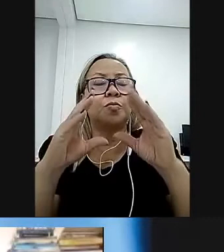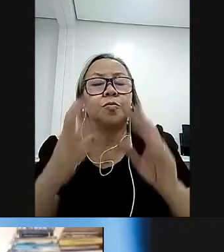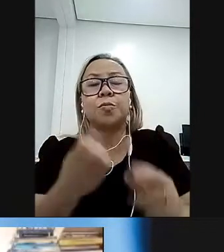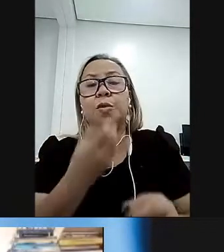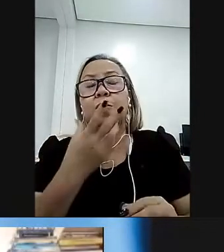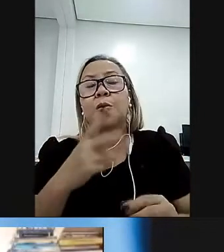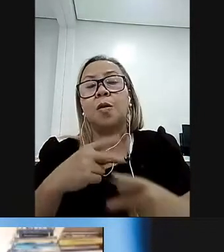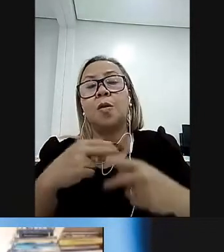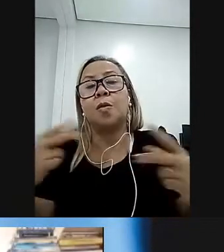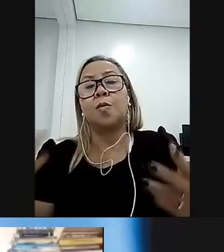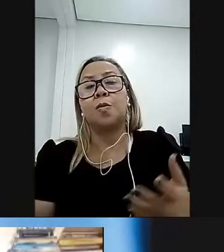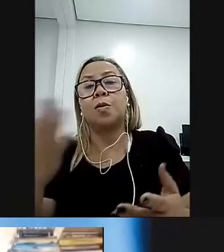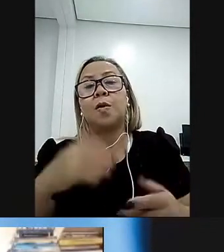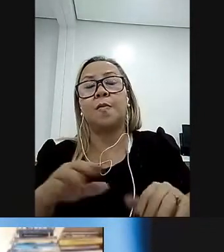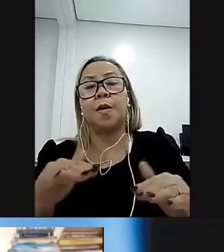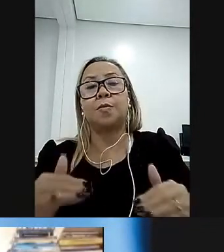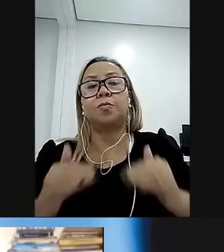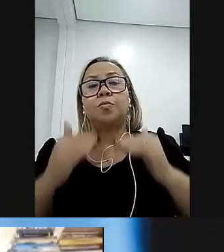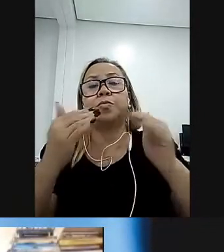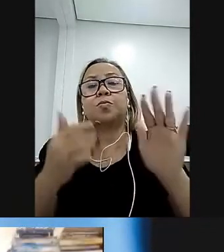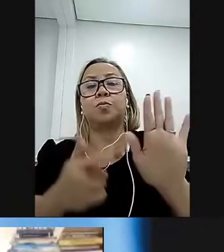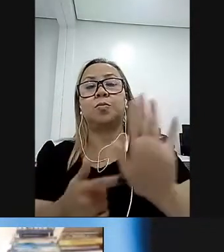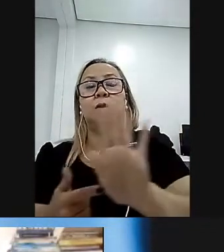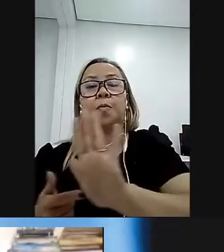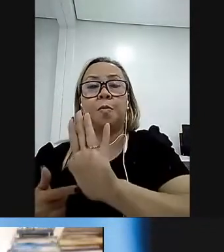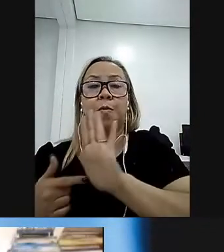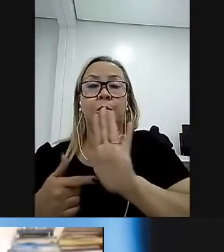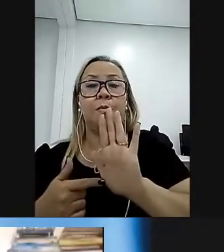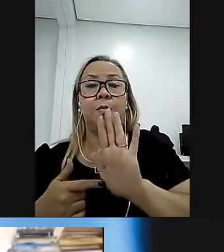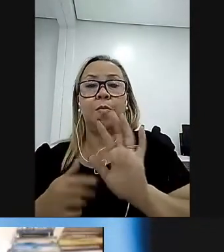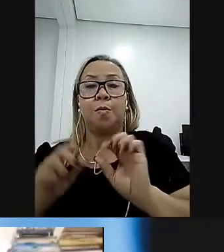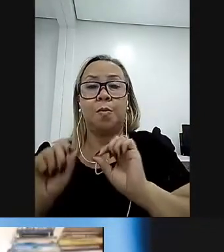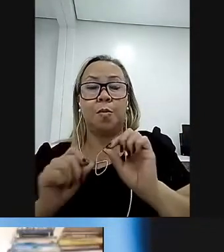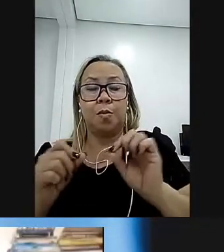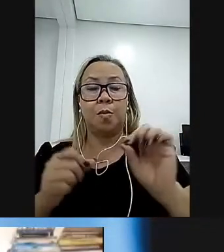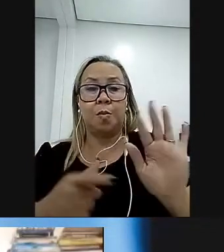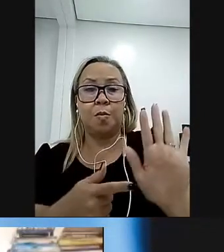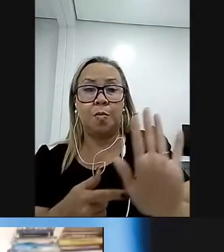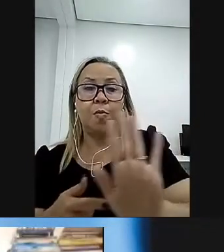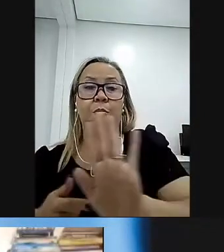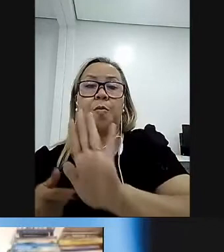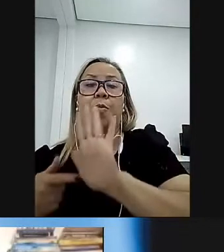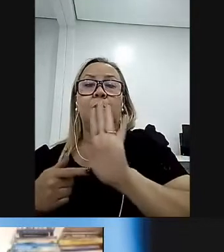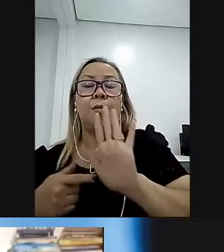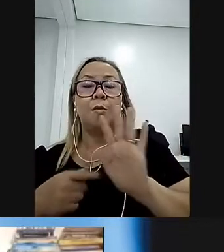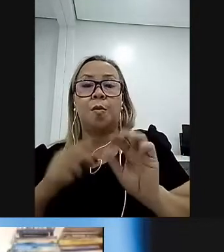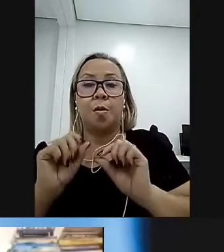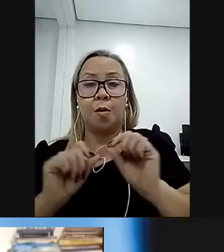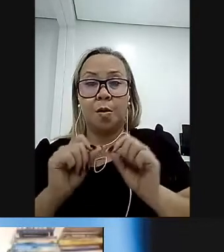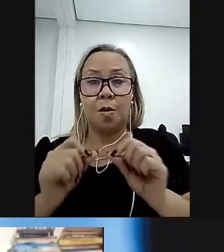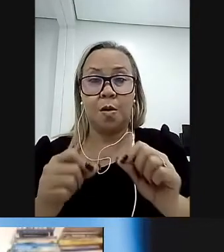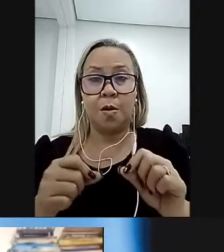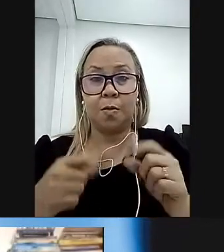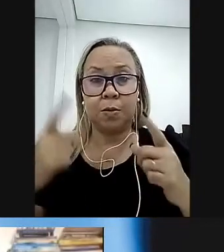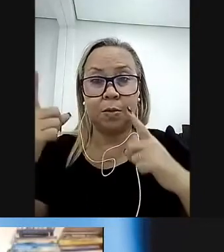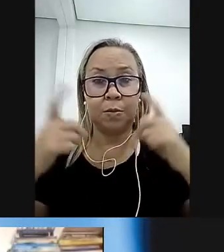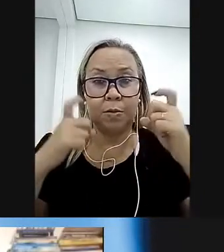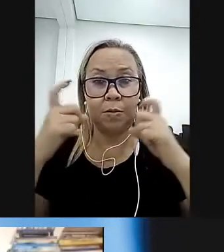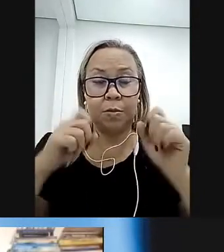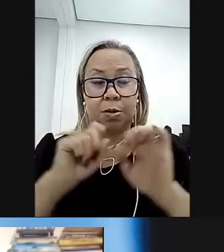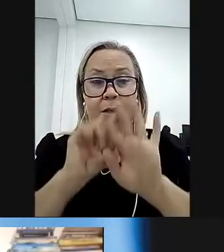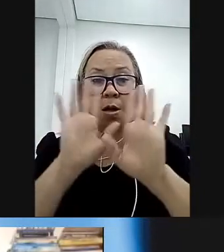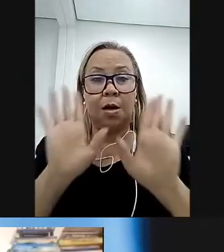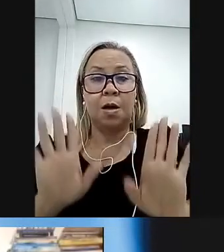à superfície e é explícita, expressada de uma forma clara, como